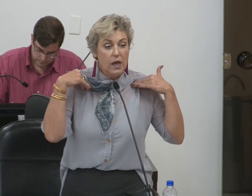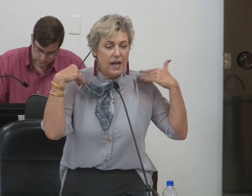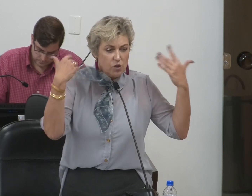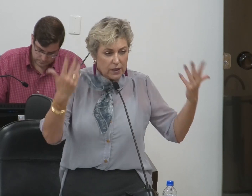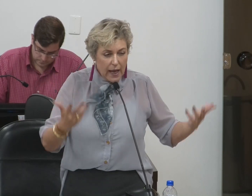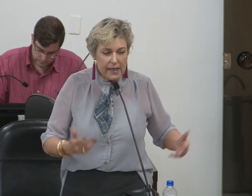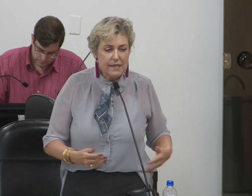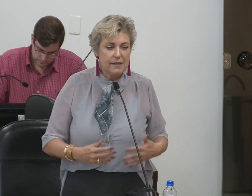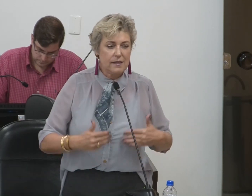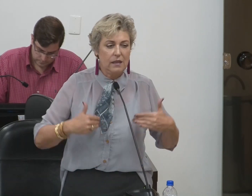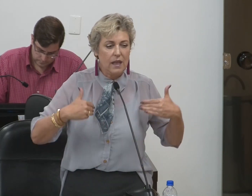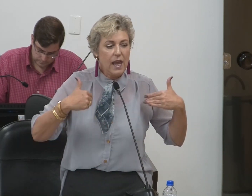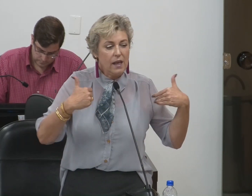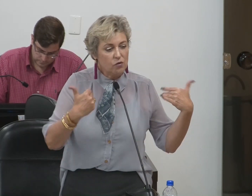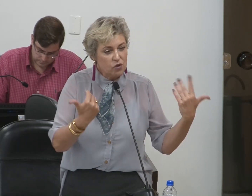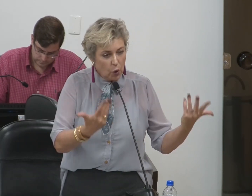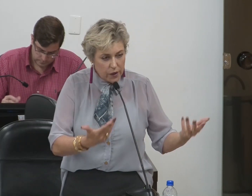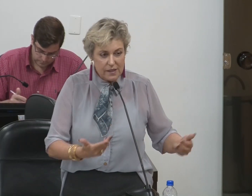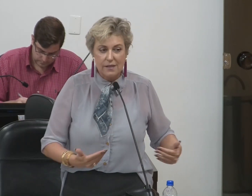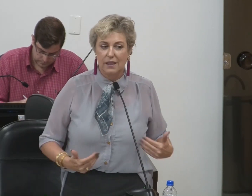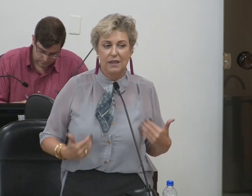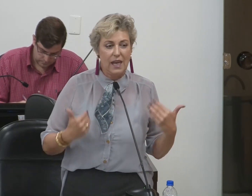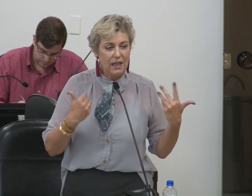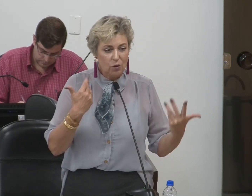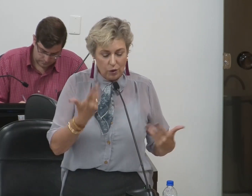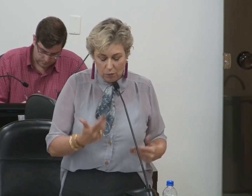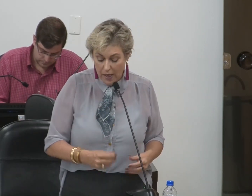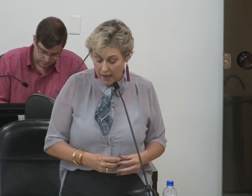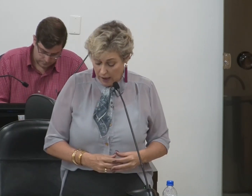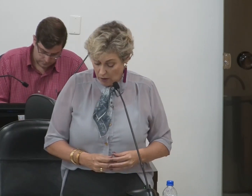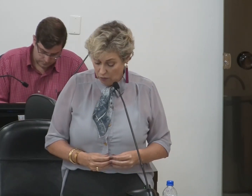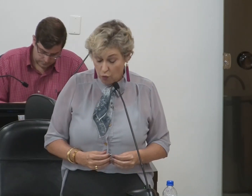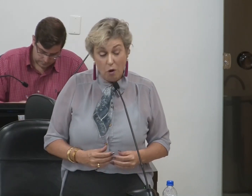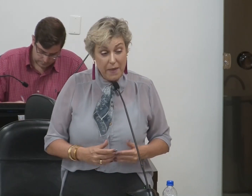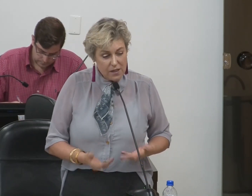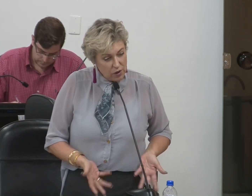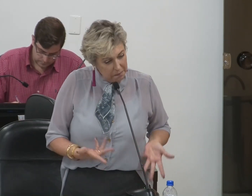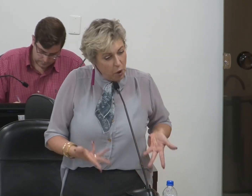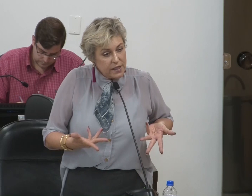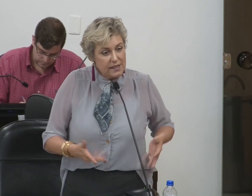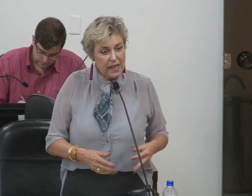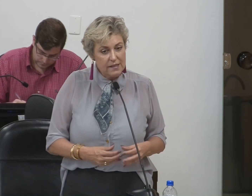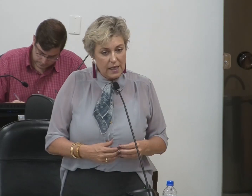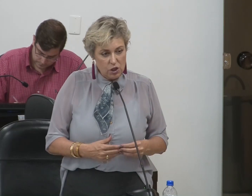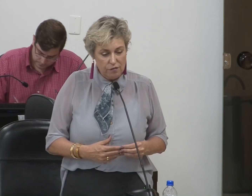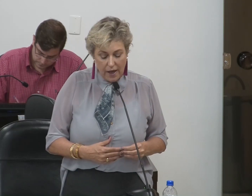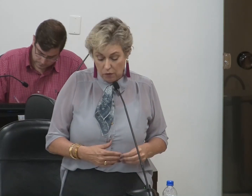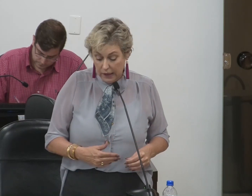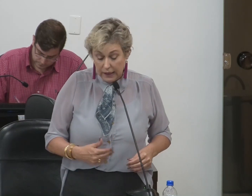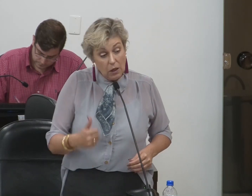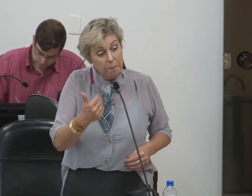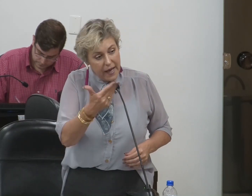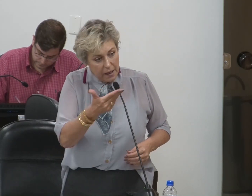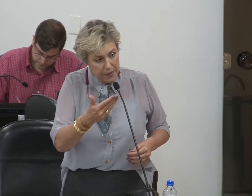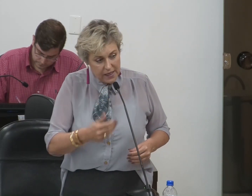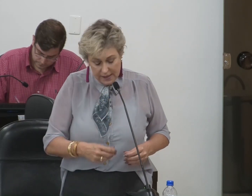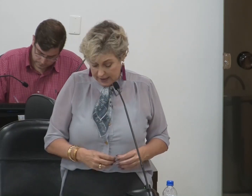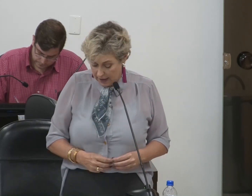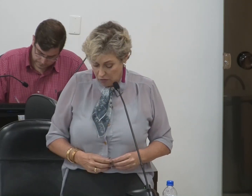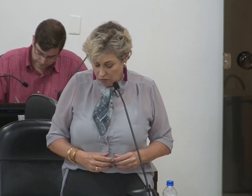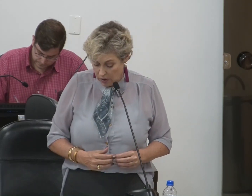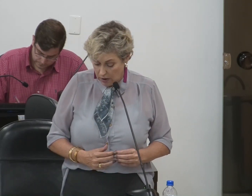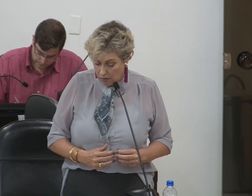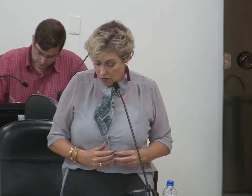visto as hortaliças que tem, os doces que tem, todo um comércio que pode ser incentivado. Então,